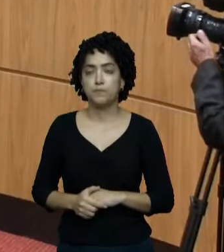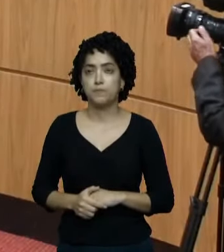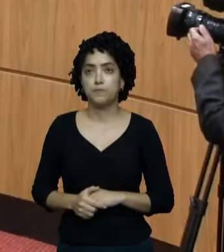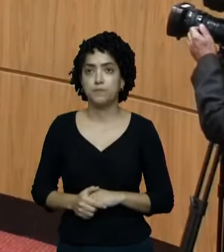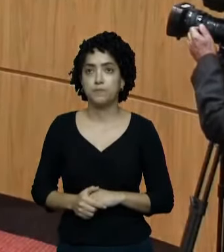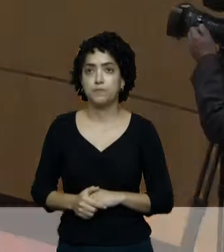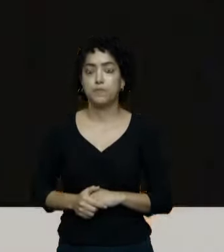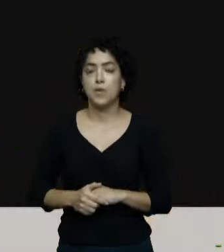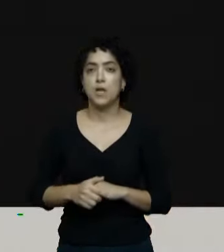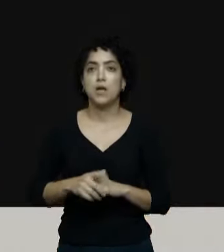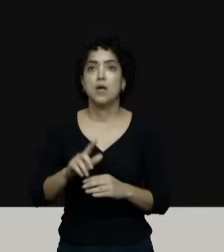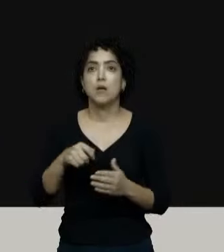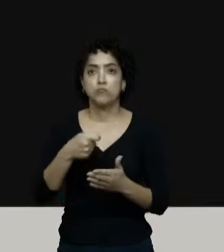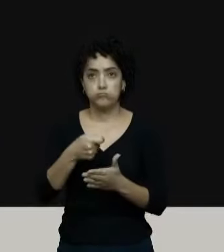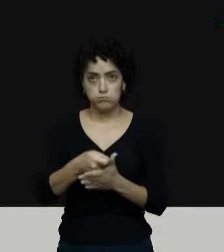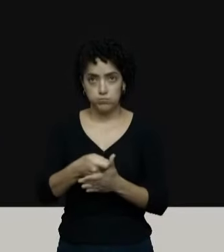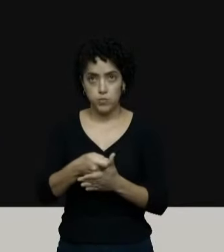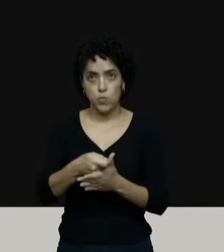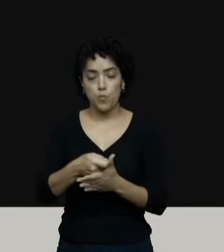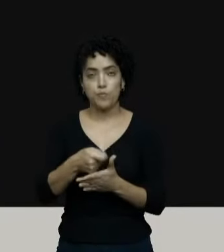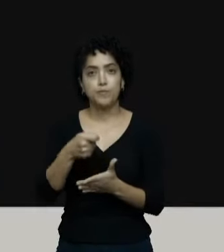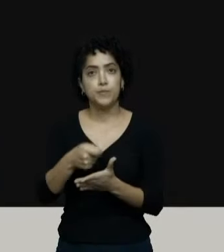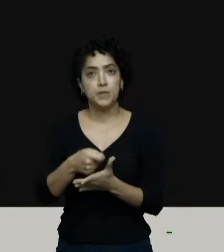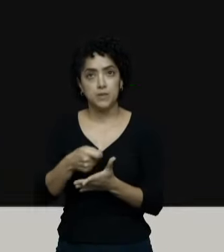Torna obrigatória a capacitação